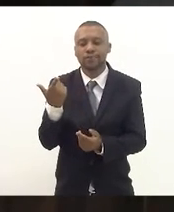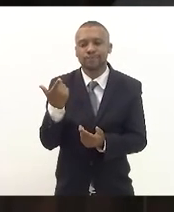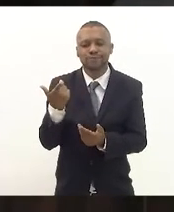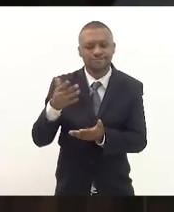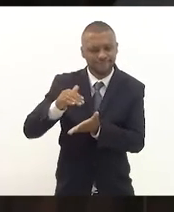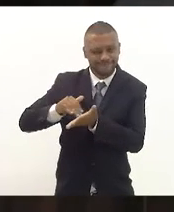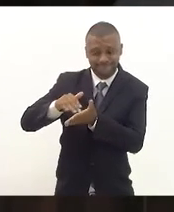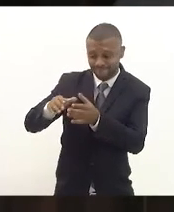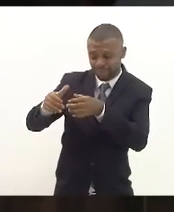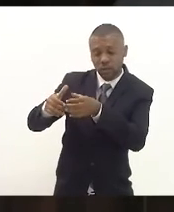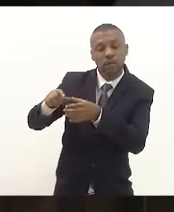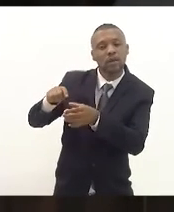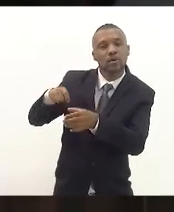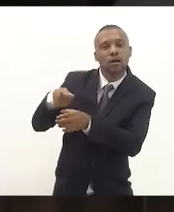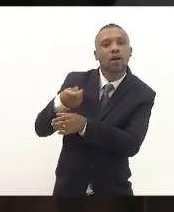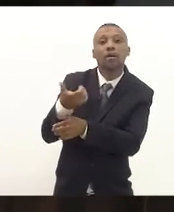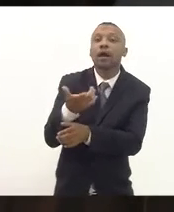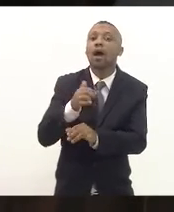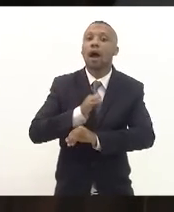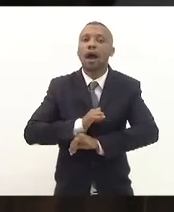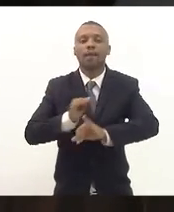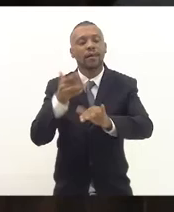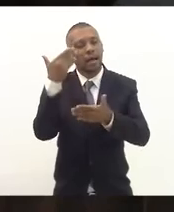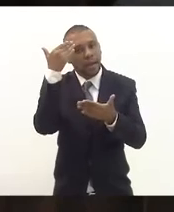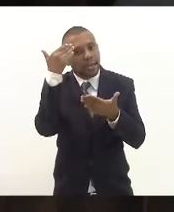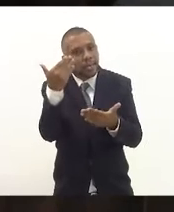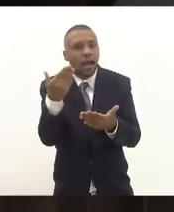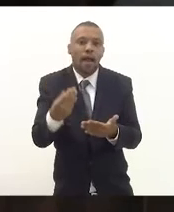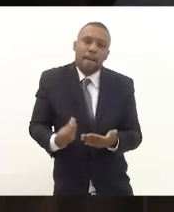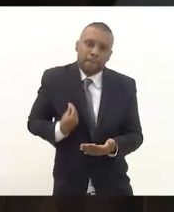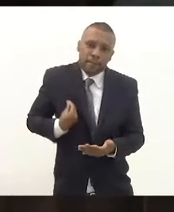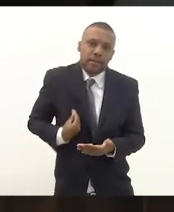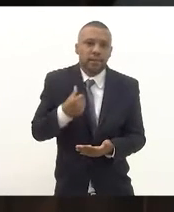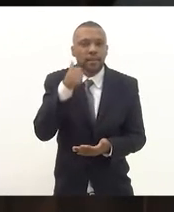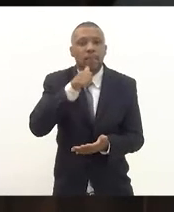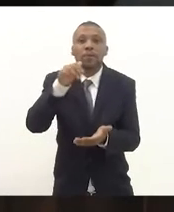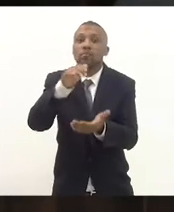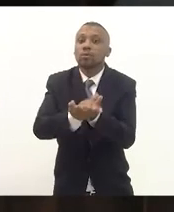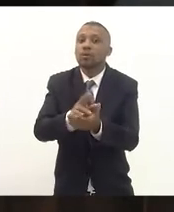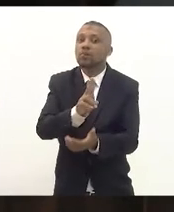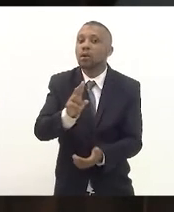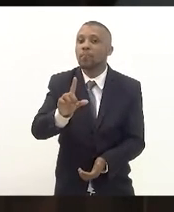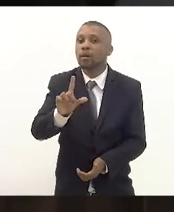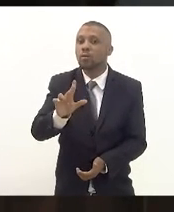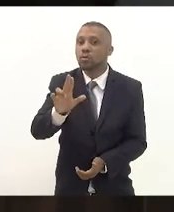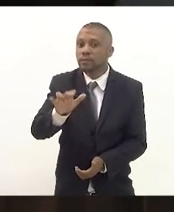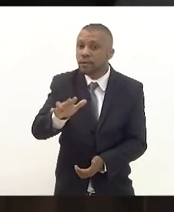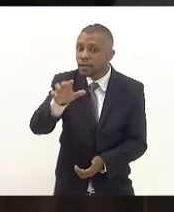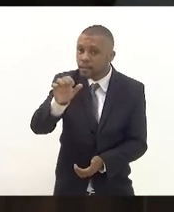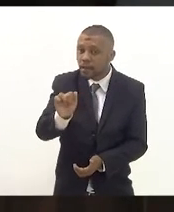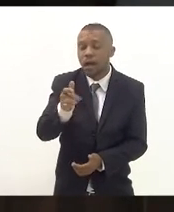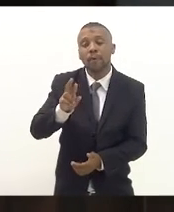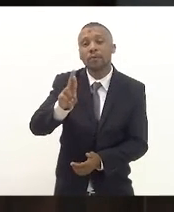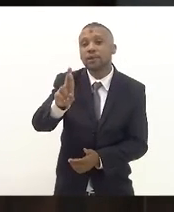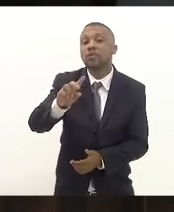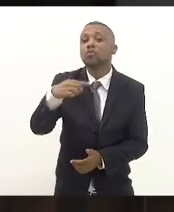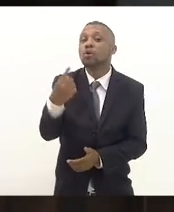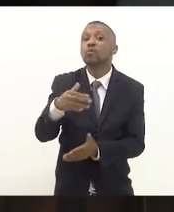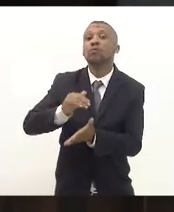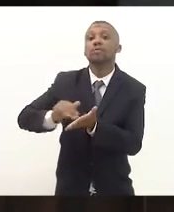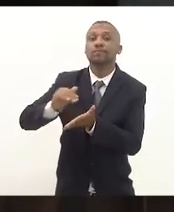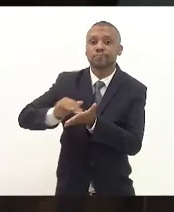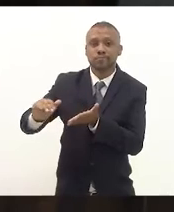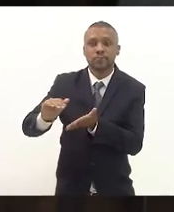gabinete eu quero registrar e agradecer a presença da minha esposa Luciana representando aqui todo o nosso gabinete